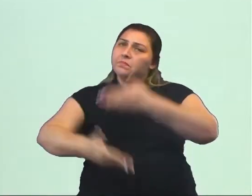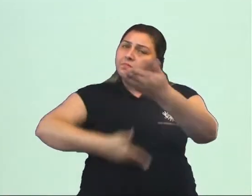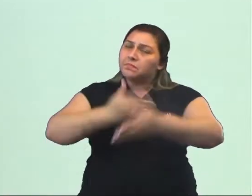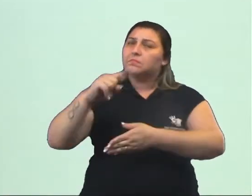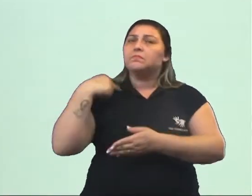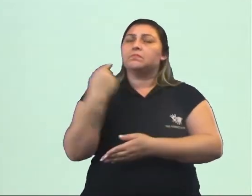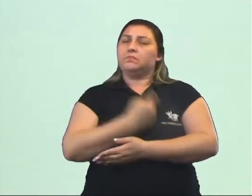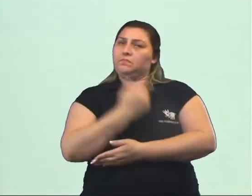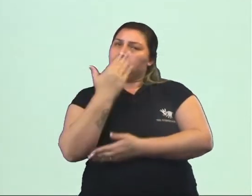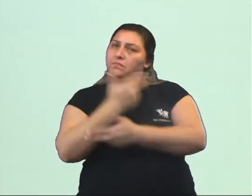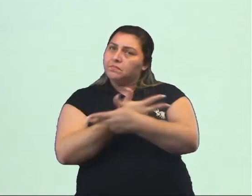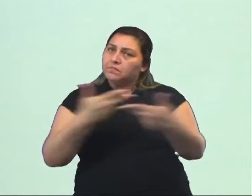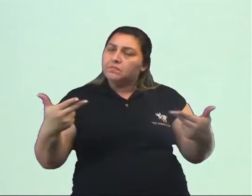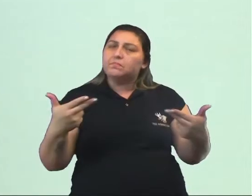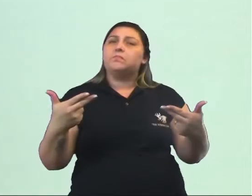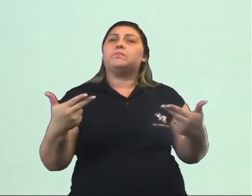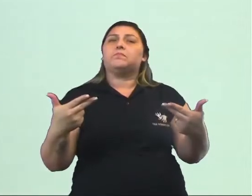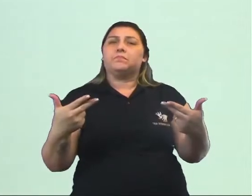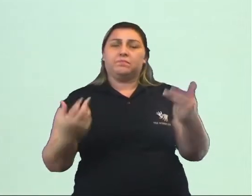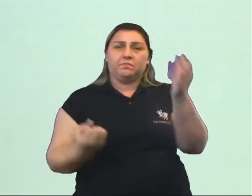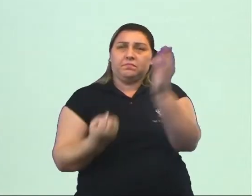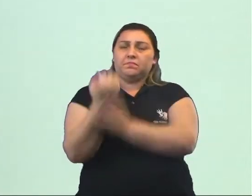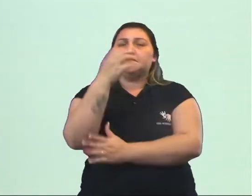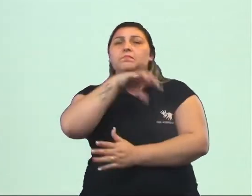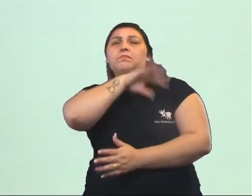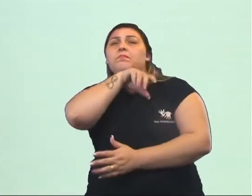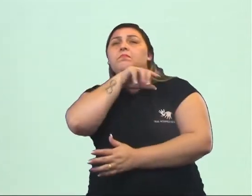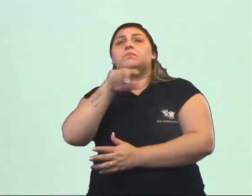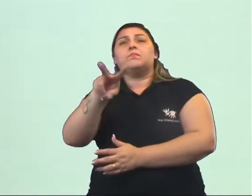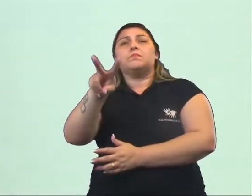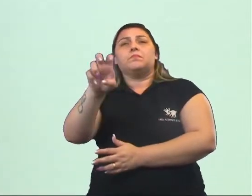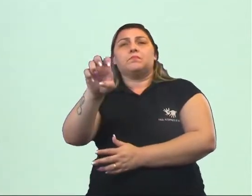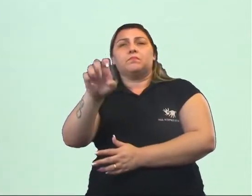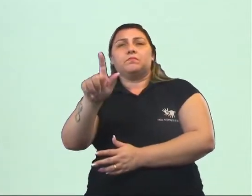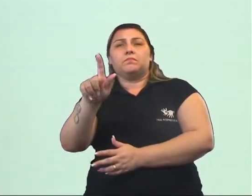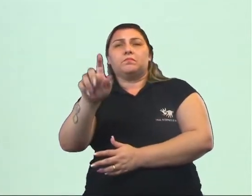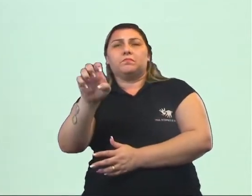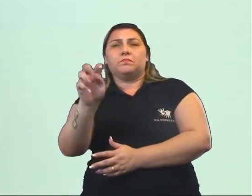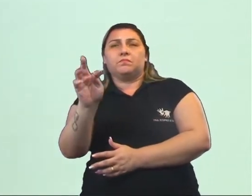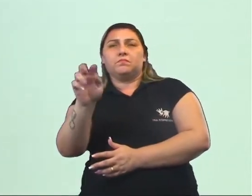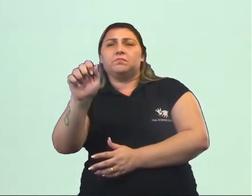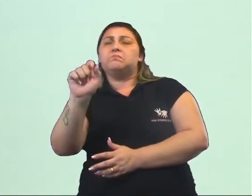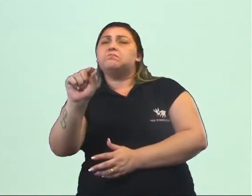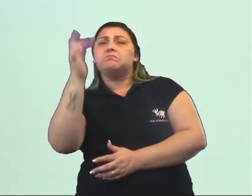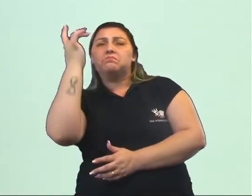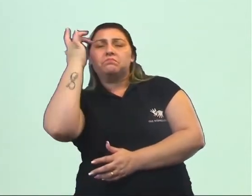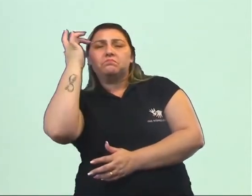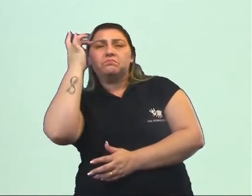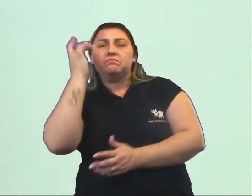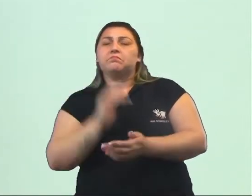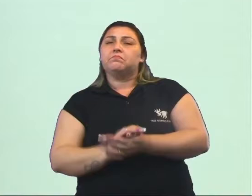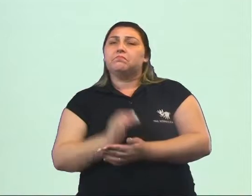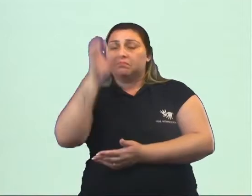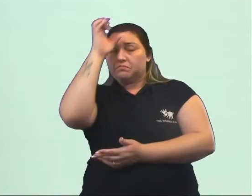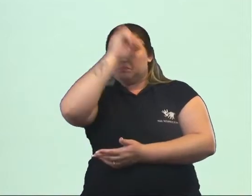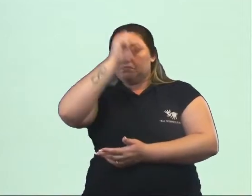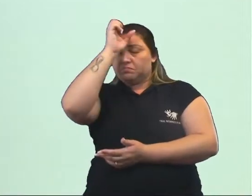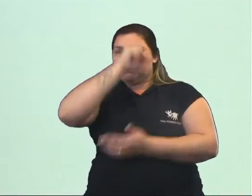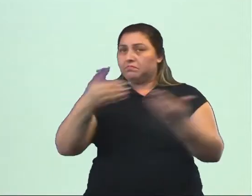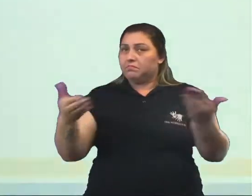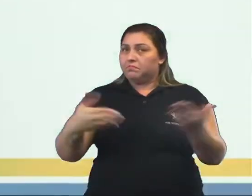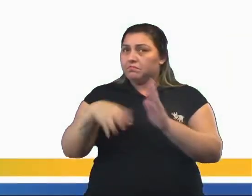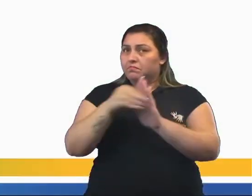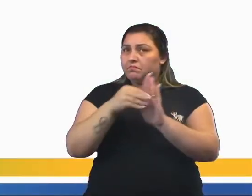com a nossa alimentação, com alimentos de origem animal ou vegetal? O que vocês acham? Vamos ver o que vamos aprender com esse